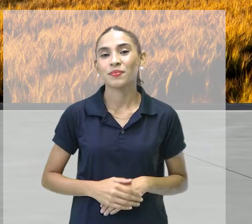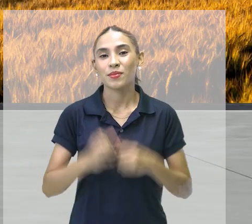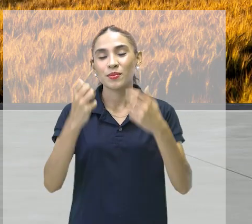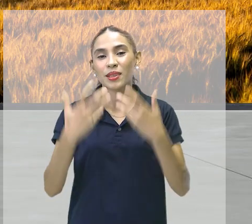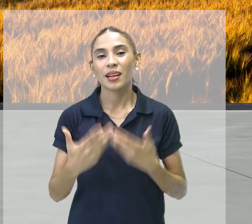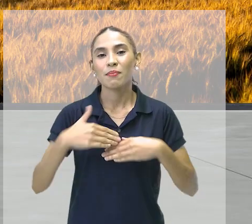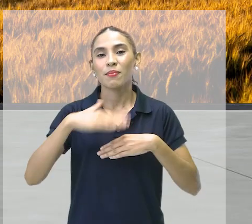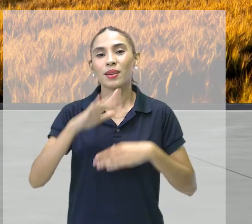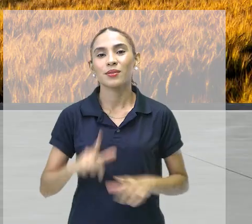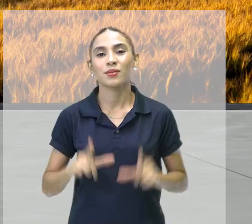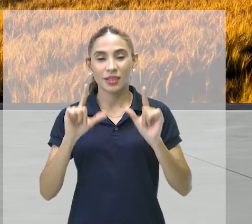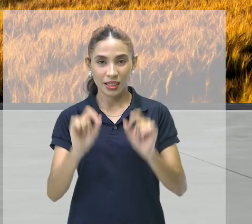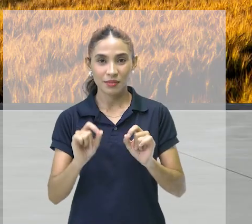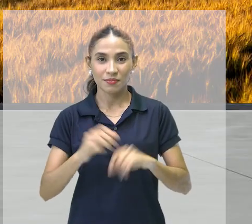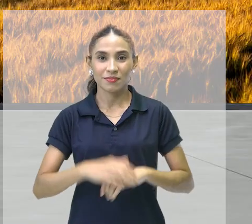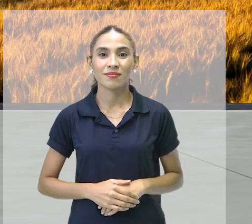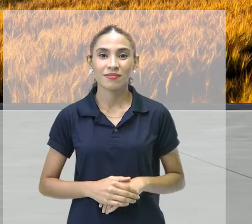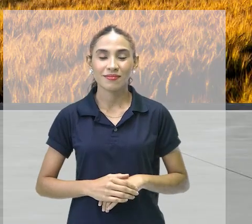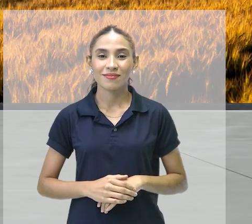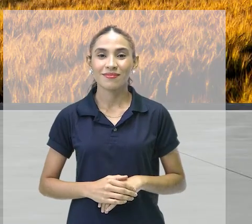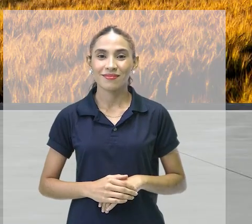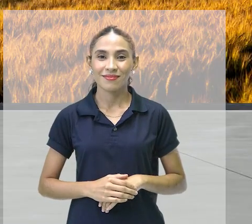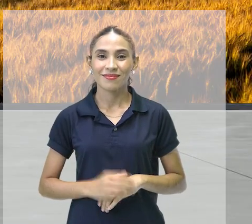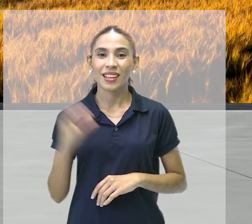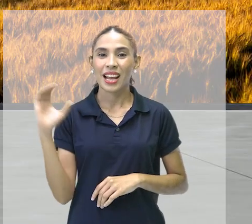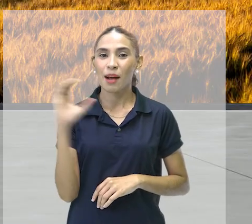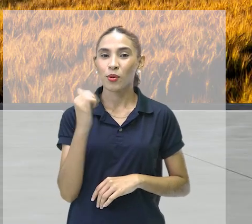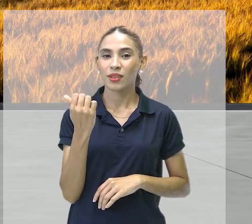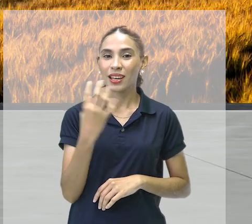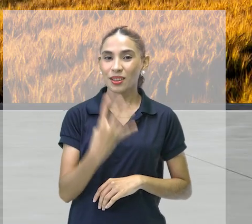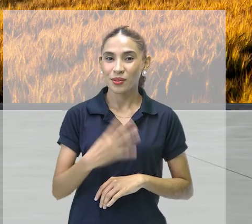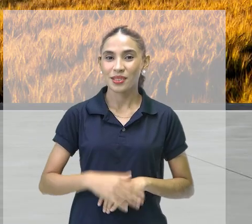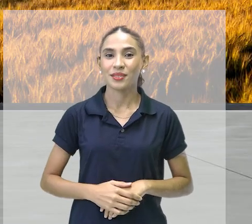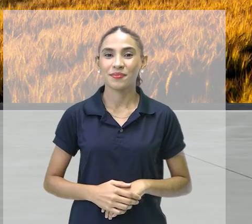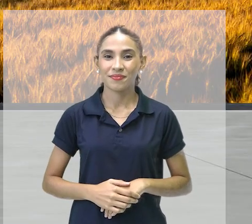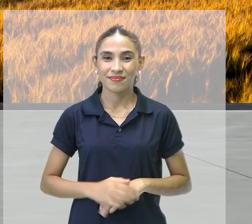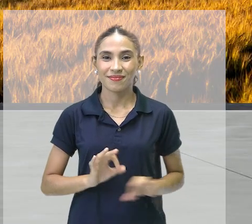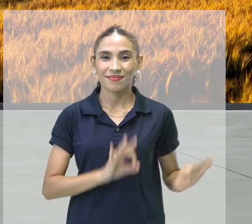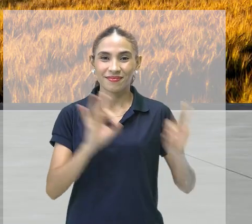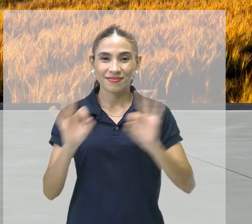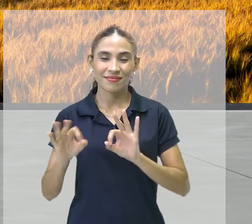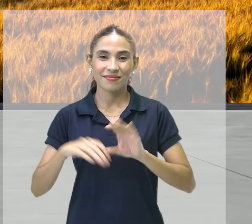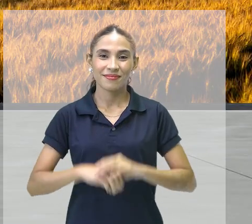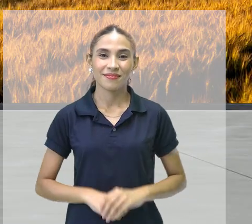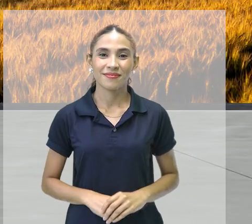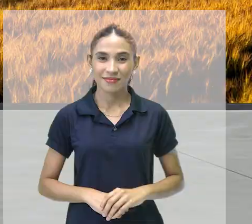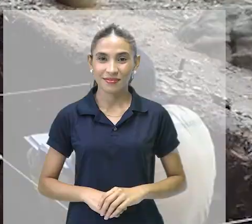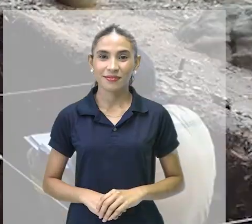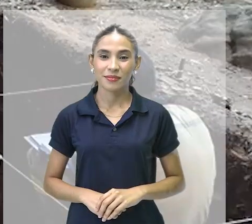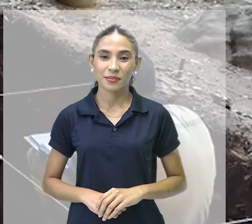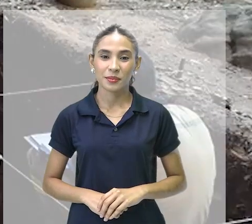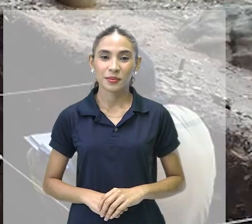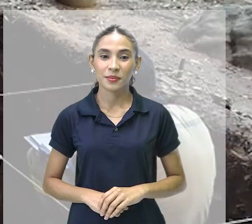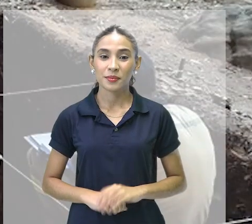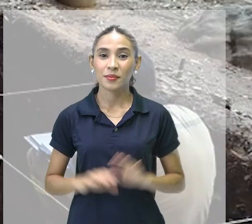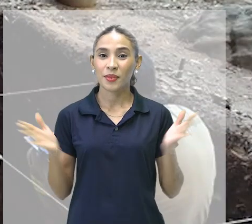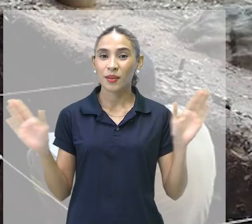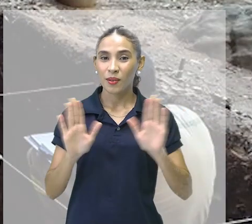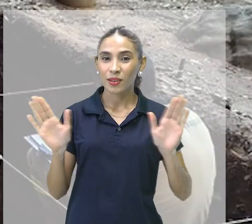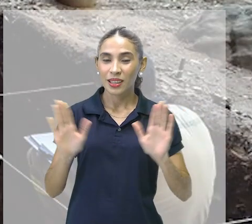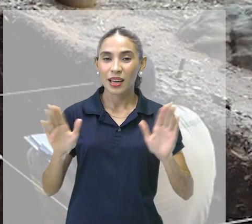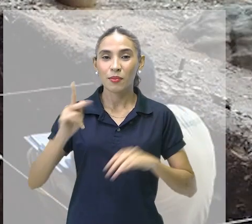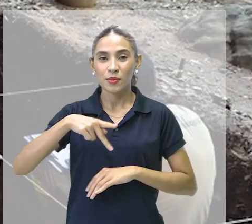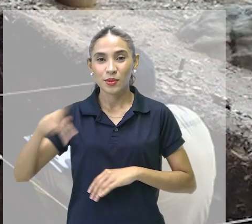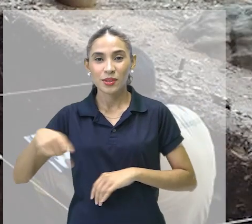para falar aí sobre esse carbono 14. Vamos lá. Olá, professores